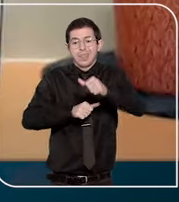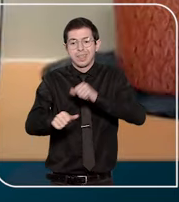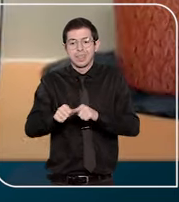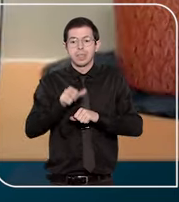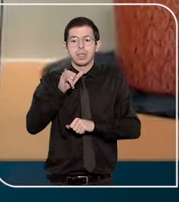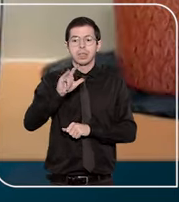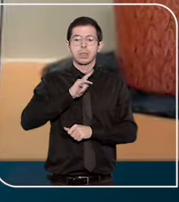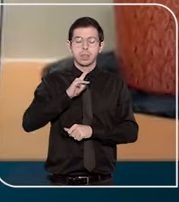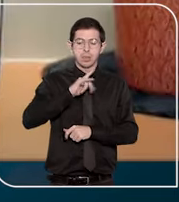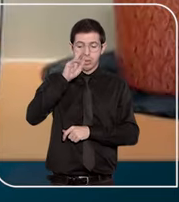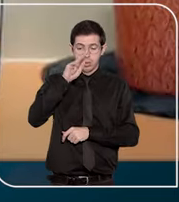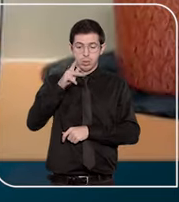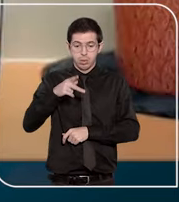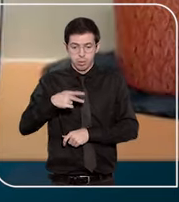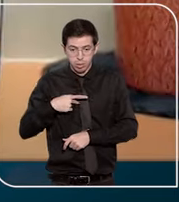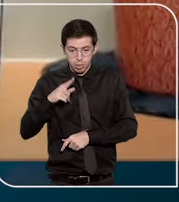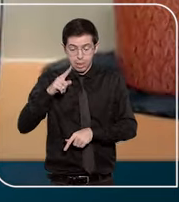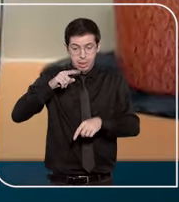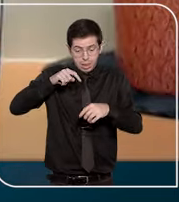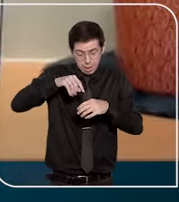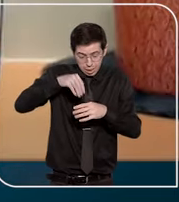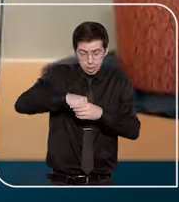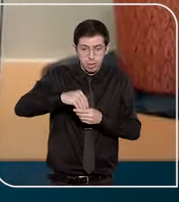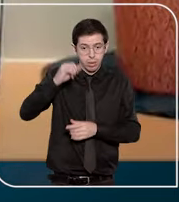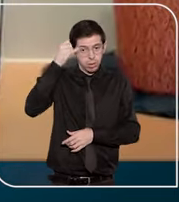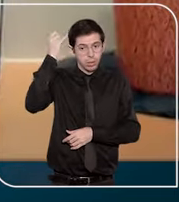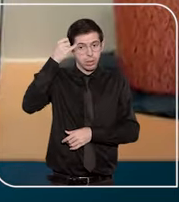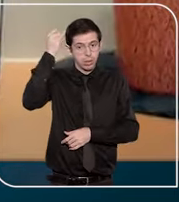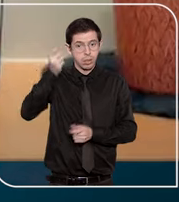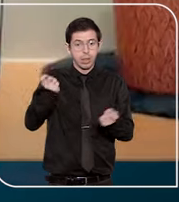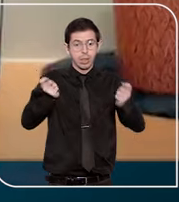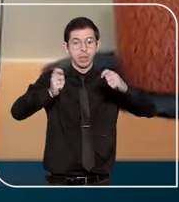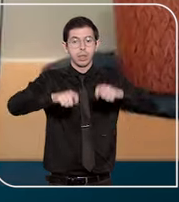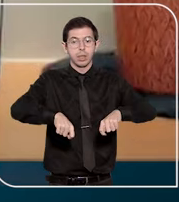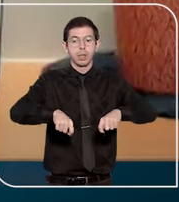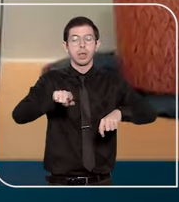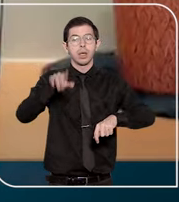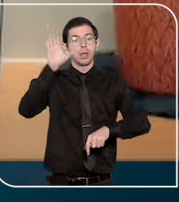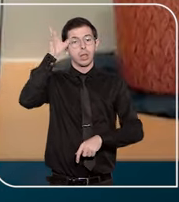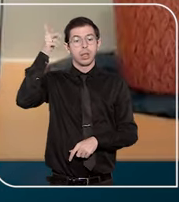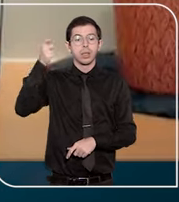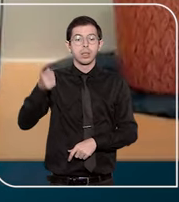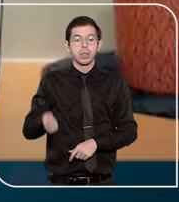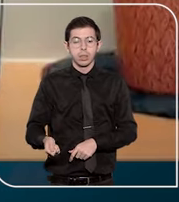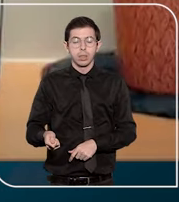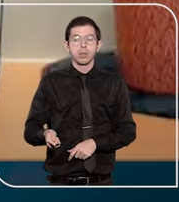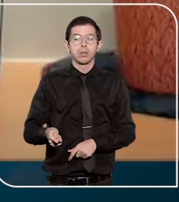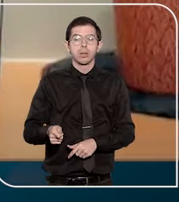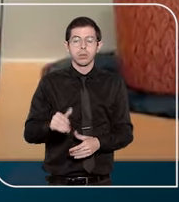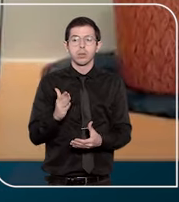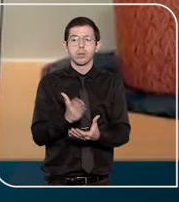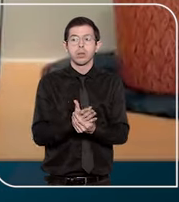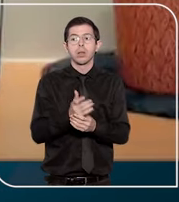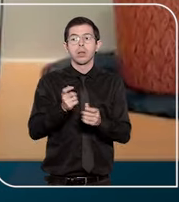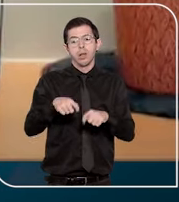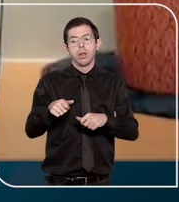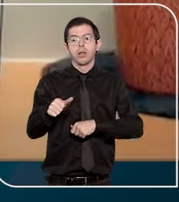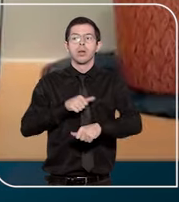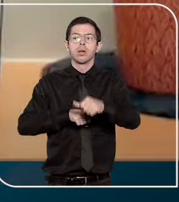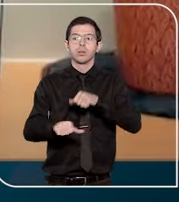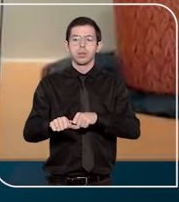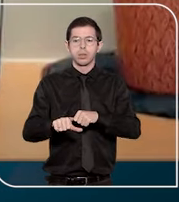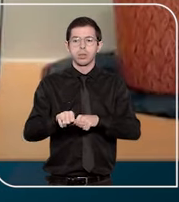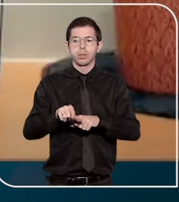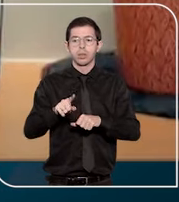ação própria, dentro das hipóteses cabíveis, que é a ação rescisória, aí sim poderia ser alterado. Então, esse